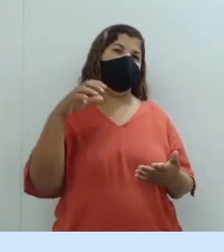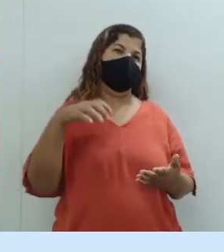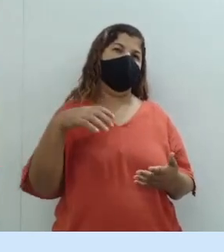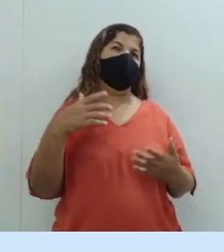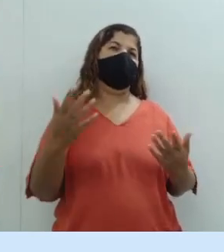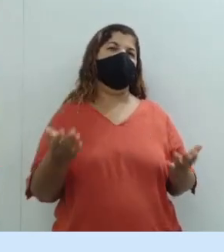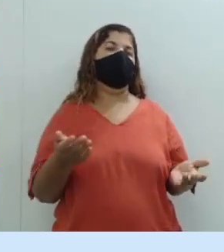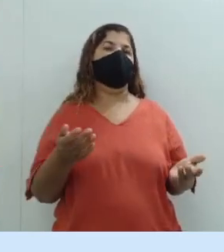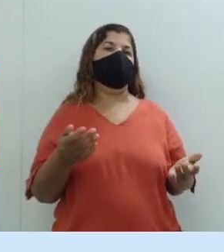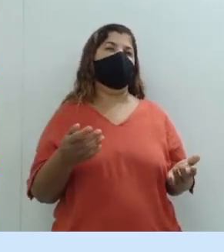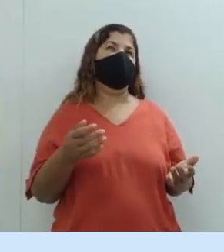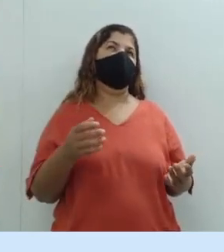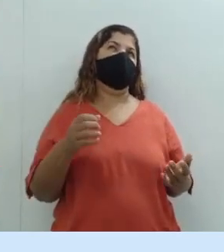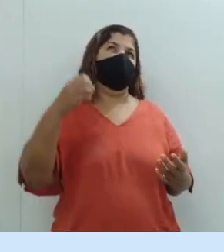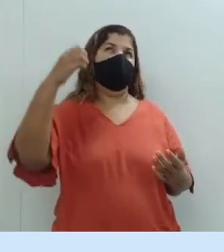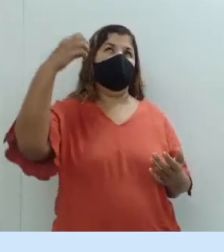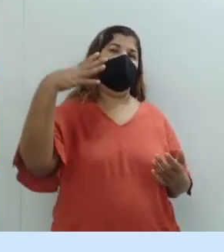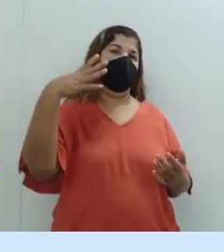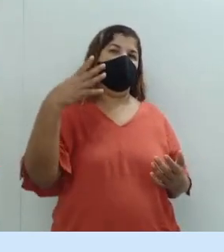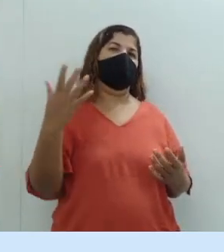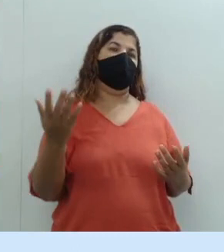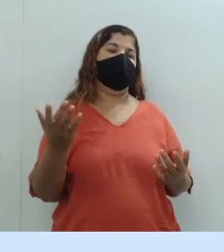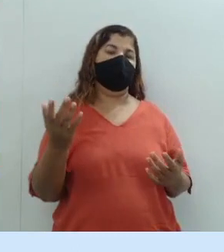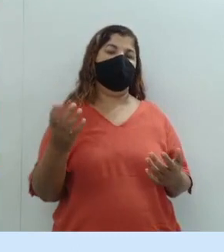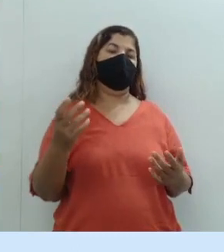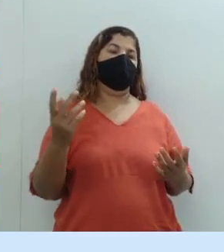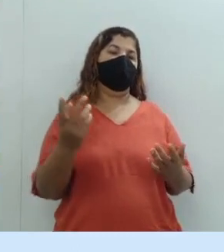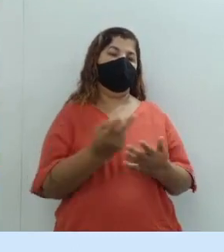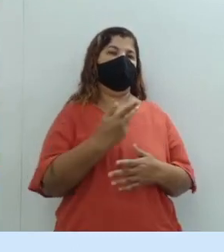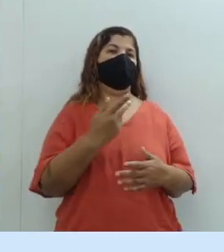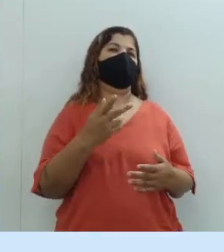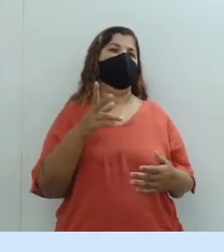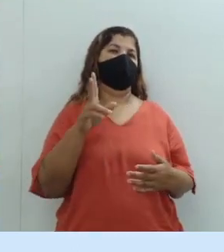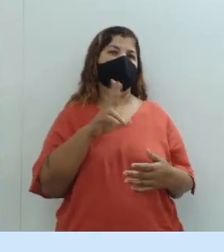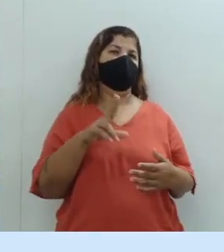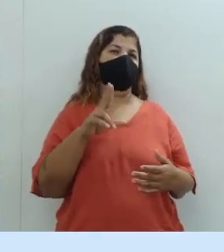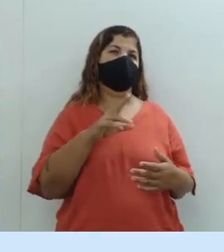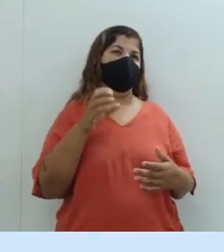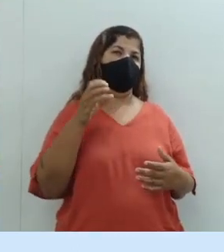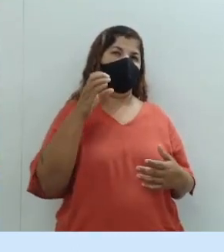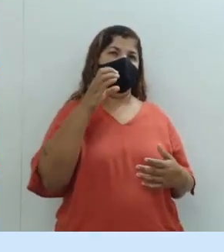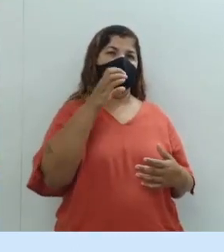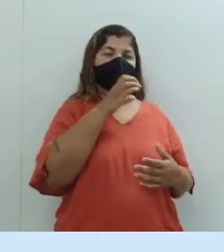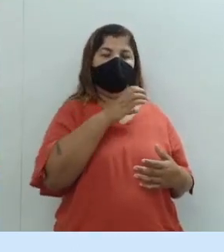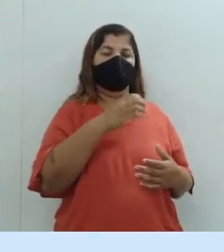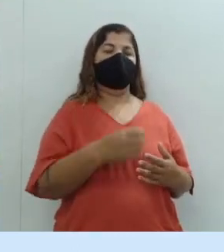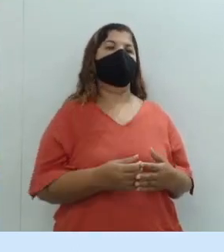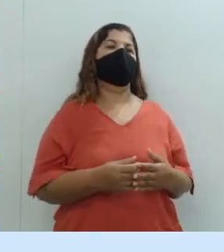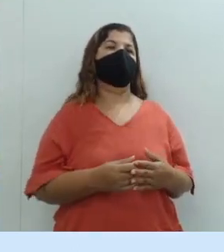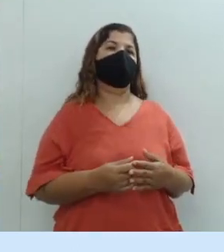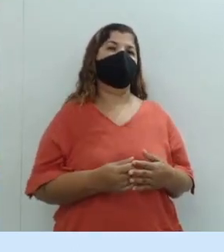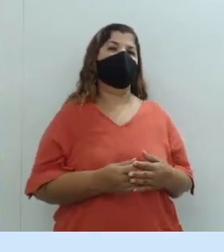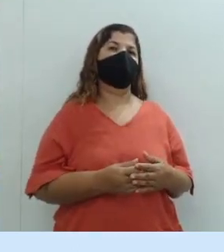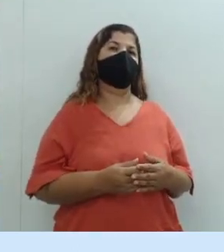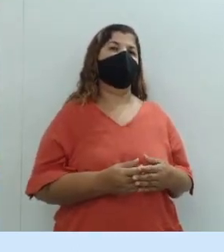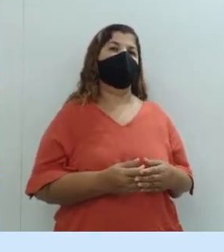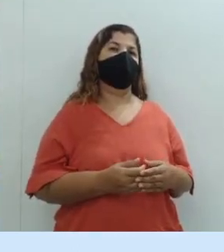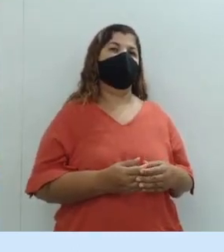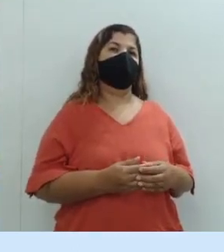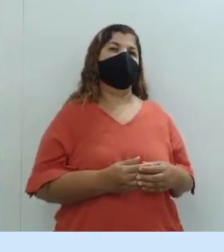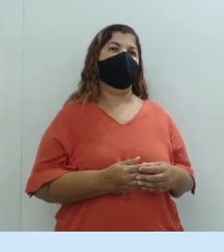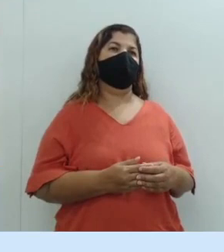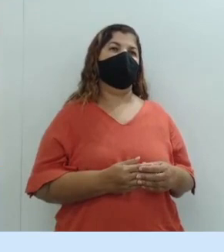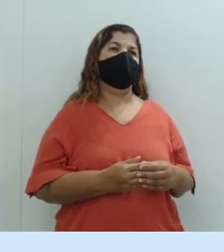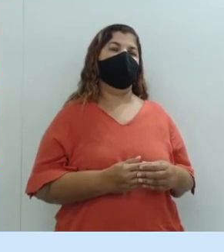lâmpadas incandescentes, são instrumentos aí onde acontece esse efeito Joule, que é justamente essa dissipação de energia aí em forma de